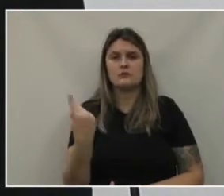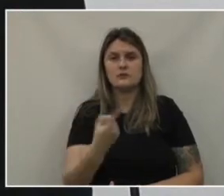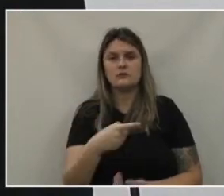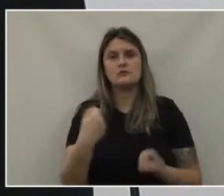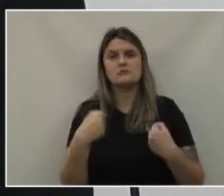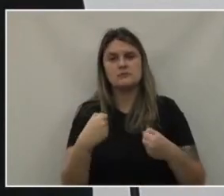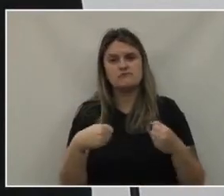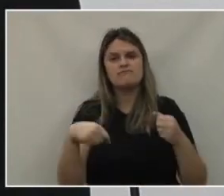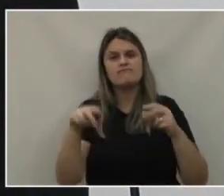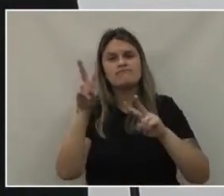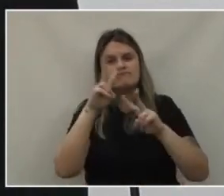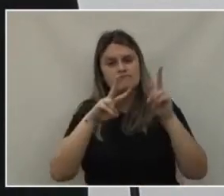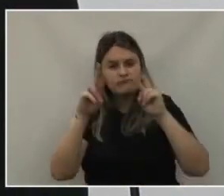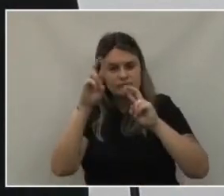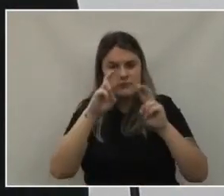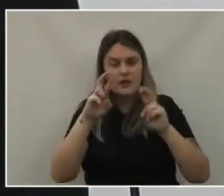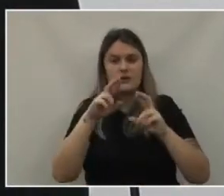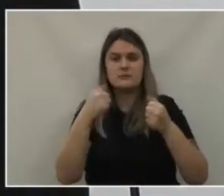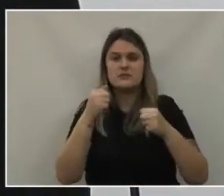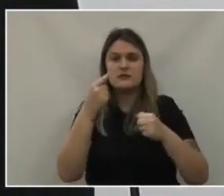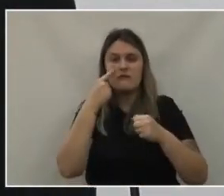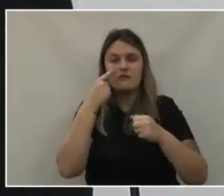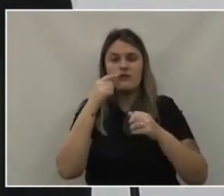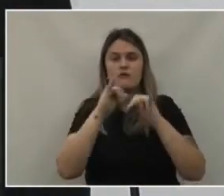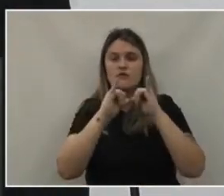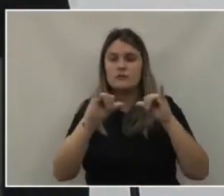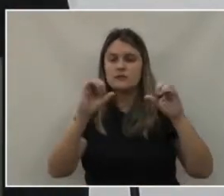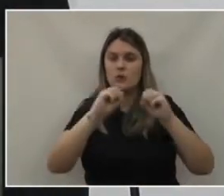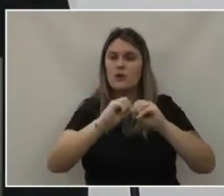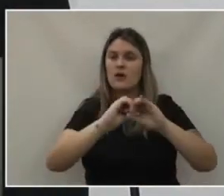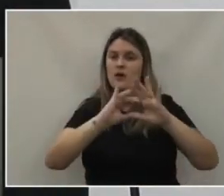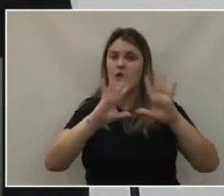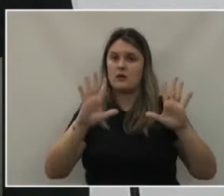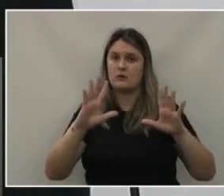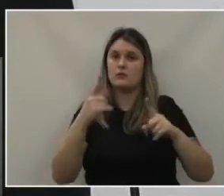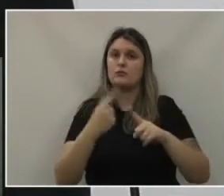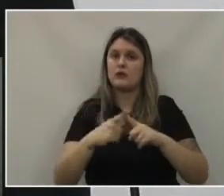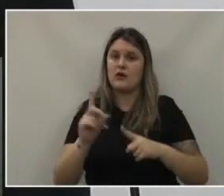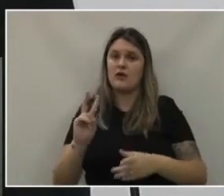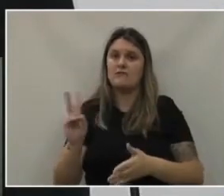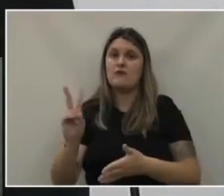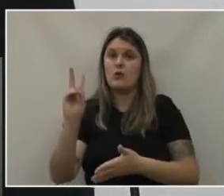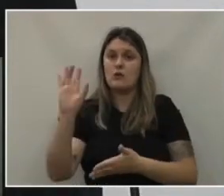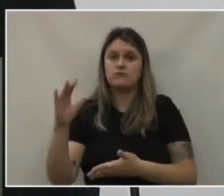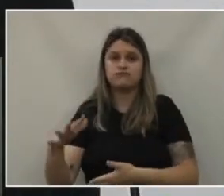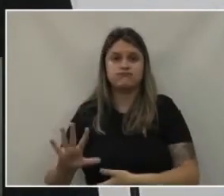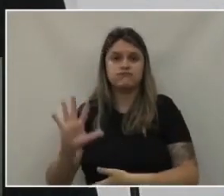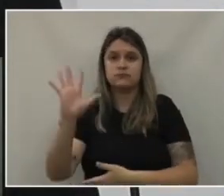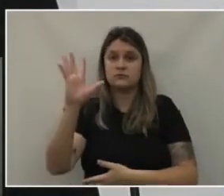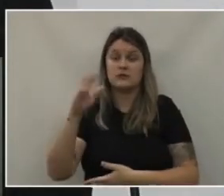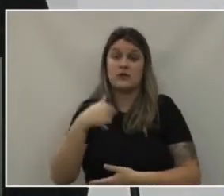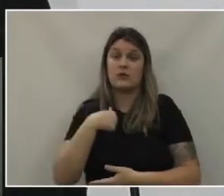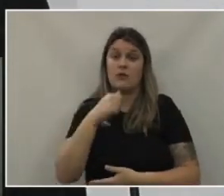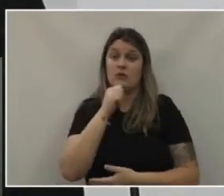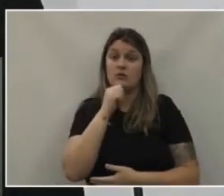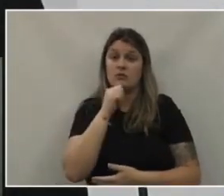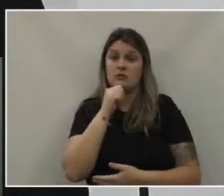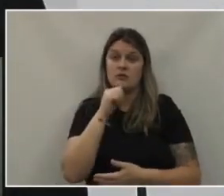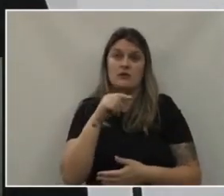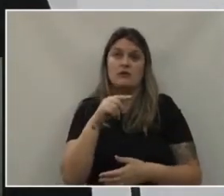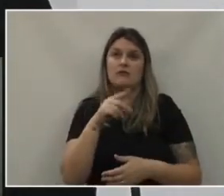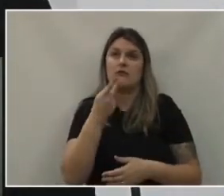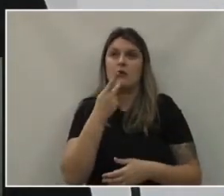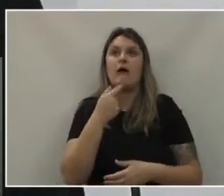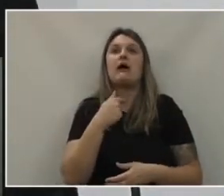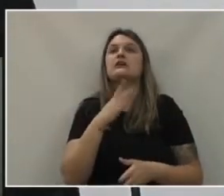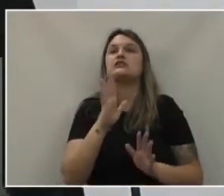precisamos estar analisando com muita clareza, com muito cuidado isso, porque é muito dinheiro desprendido. Não estou ainda, em nenhum momento,